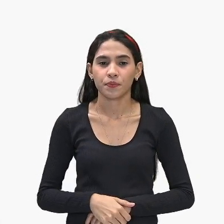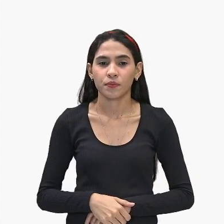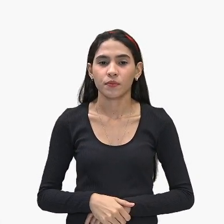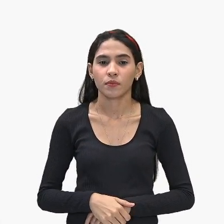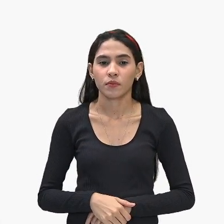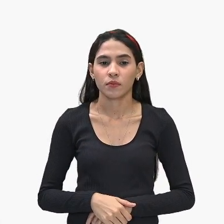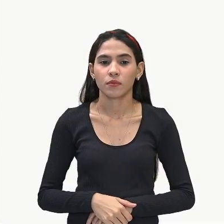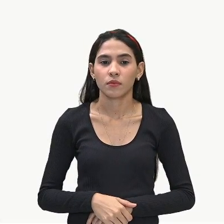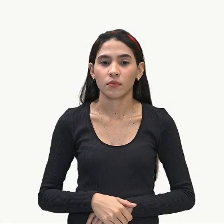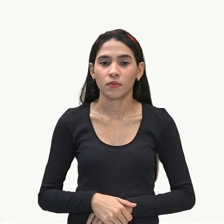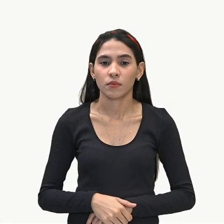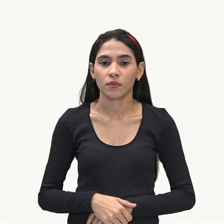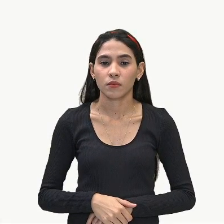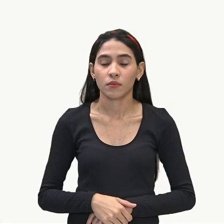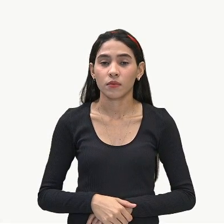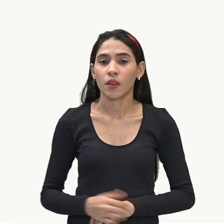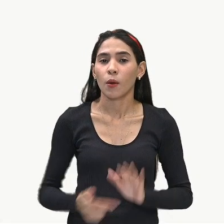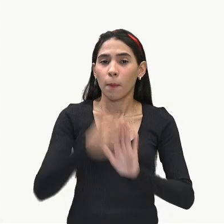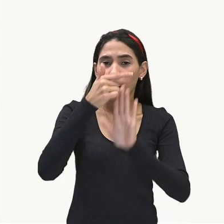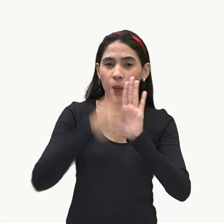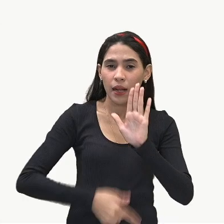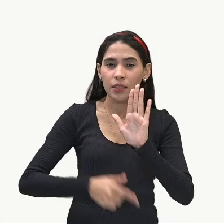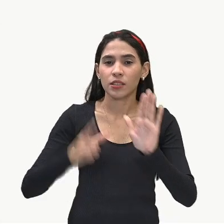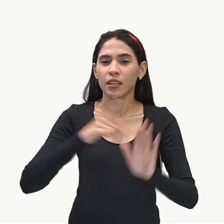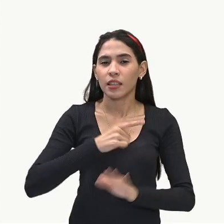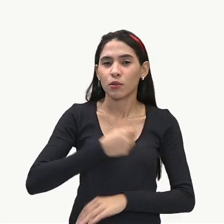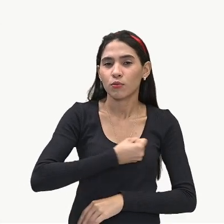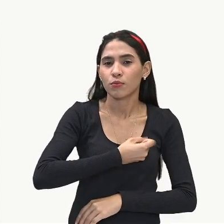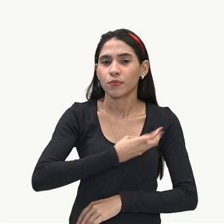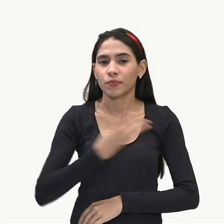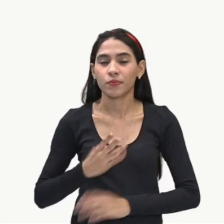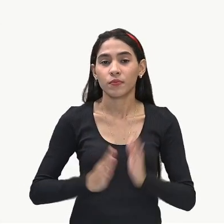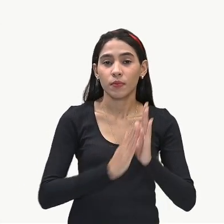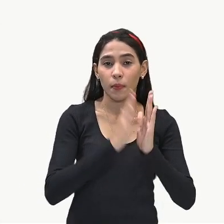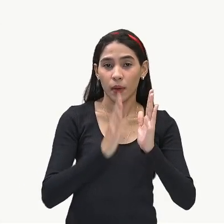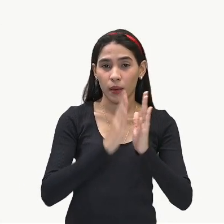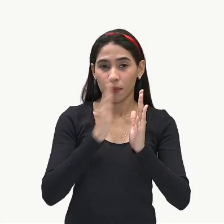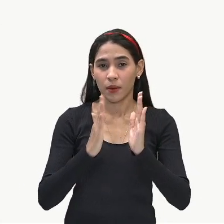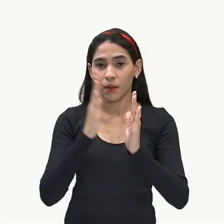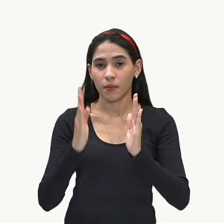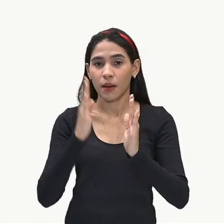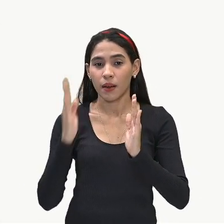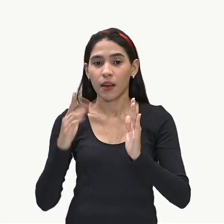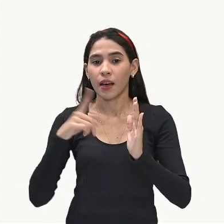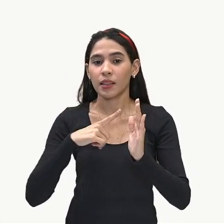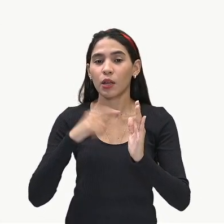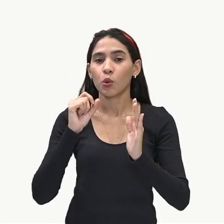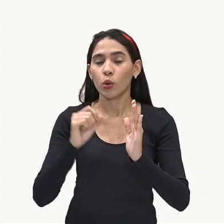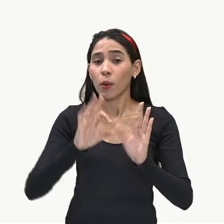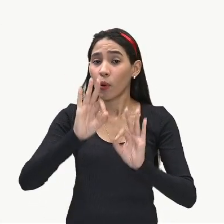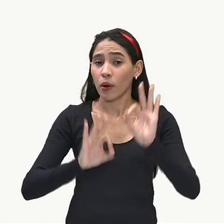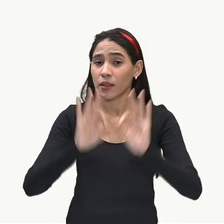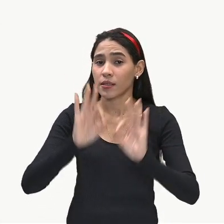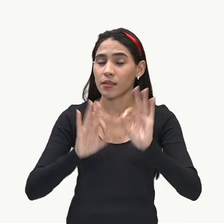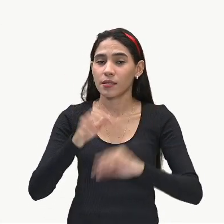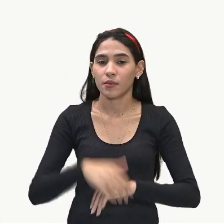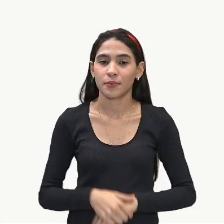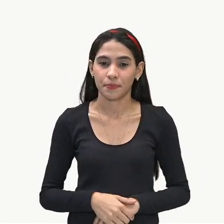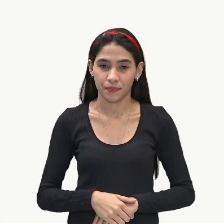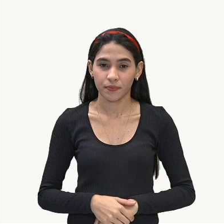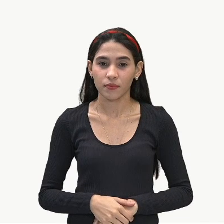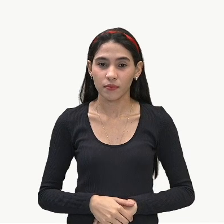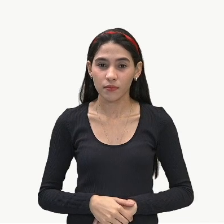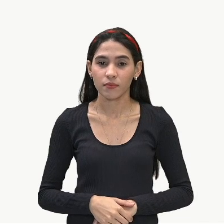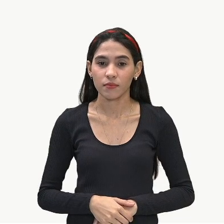uma lista formada por números que possuem uma ordem. Okay? Então,